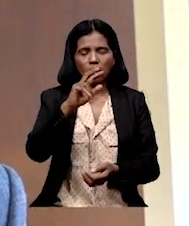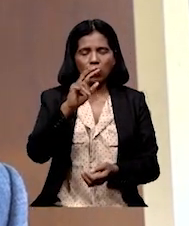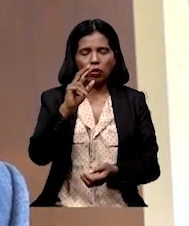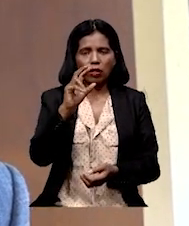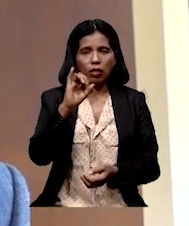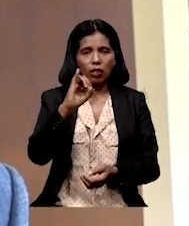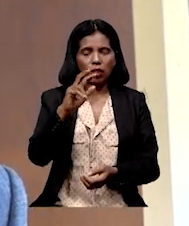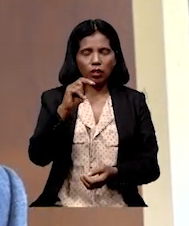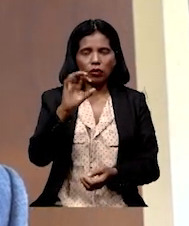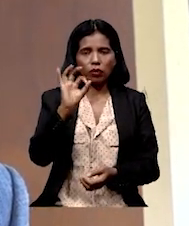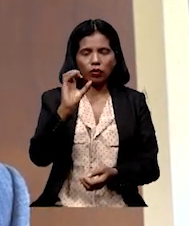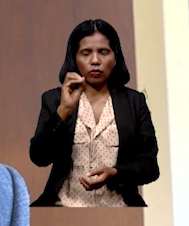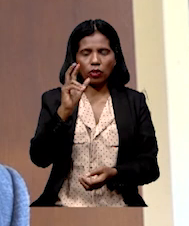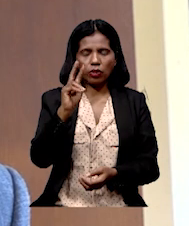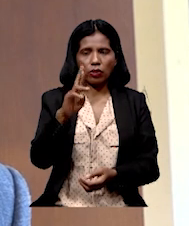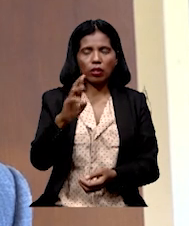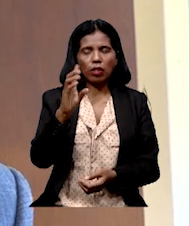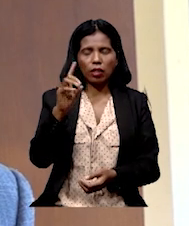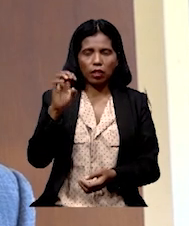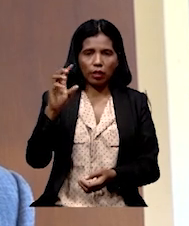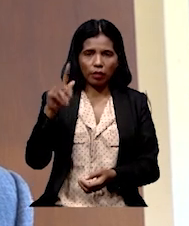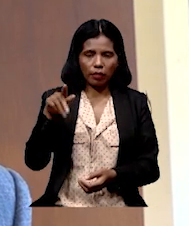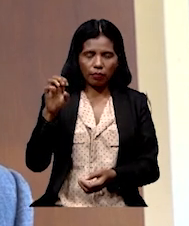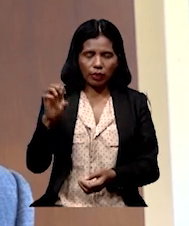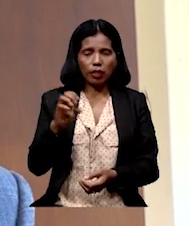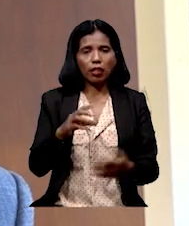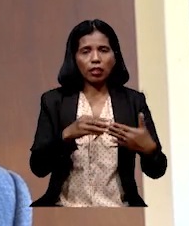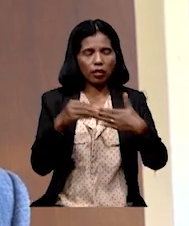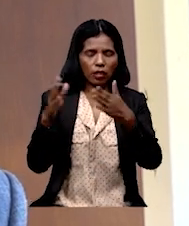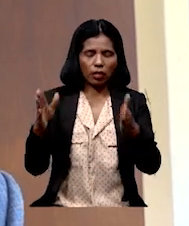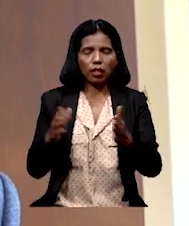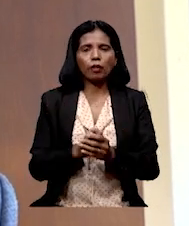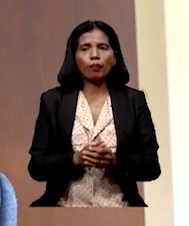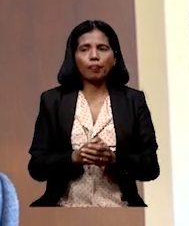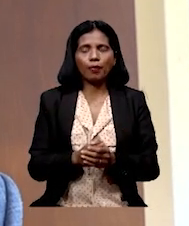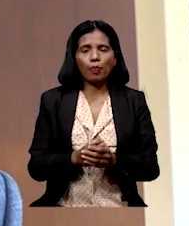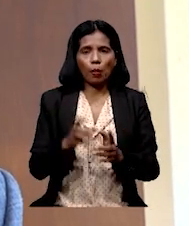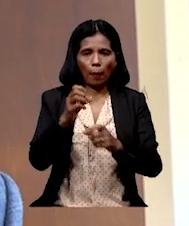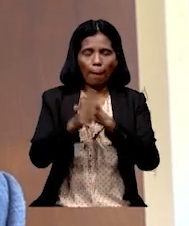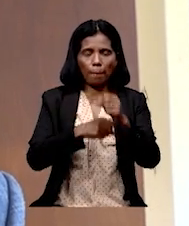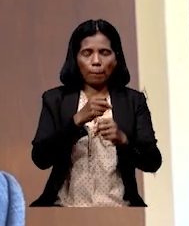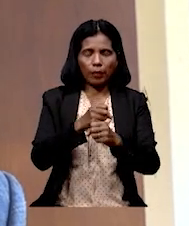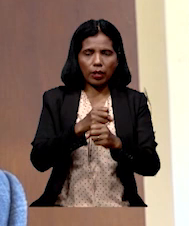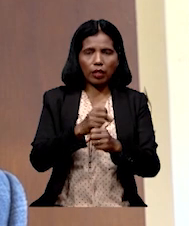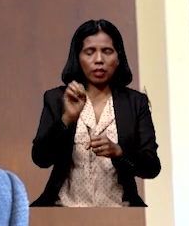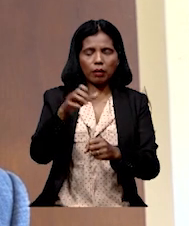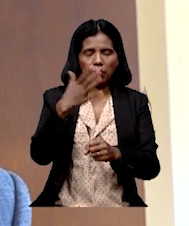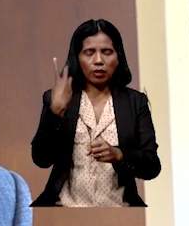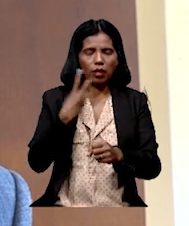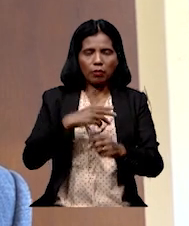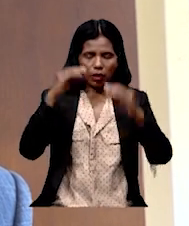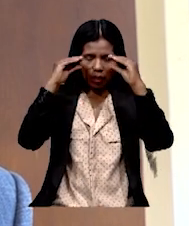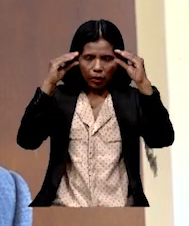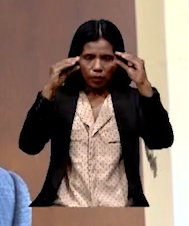organiza. E durante 15 anos liu ami hanor em biologia iha escola